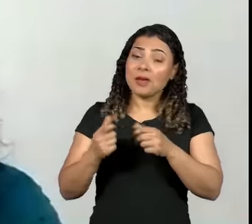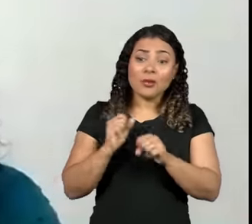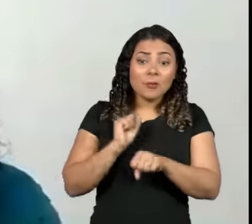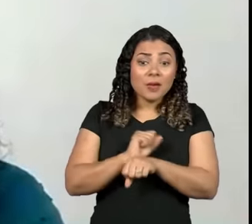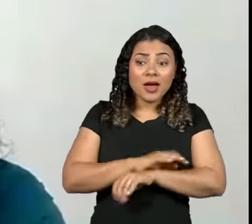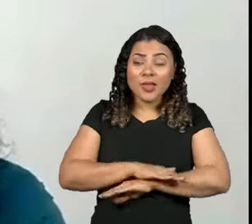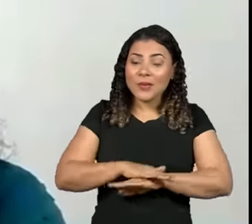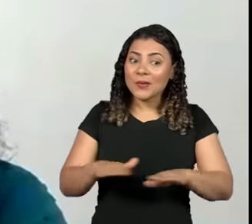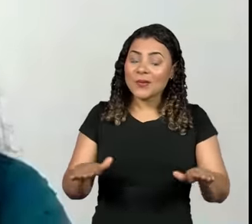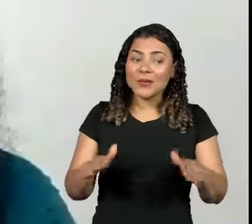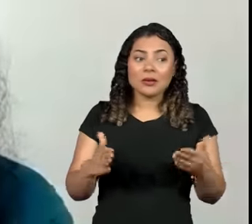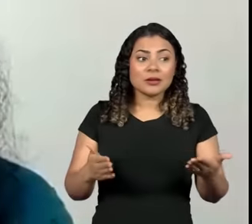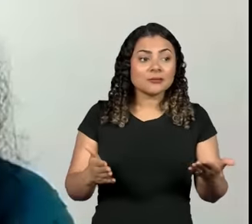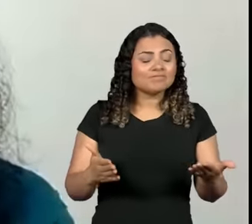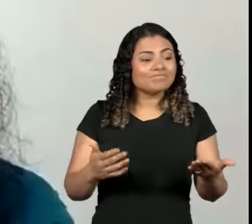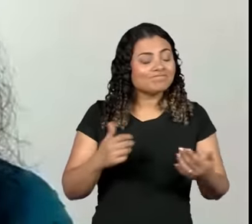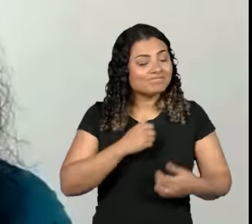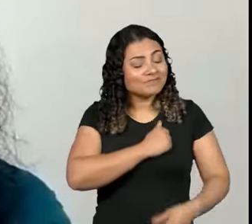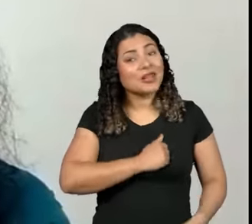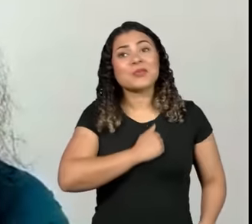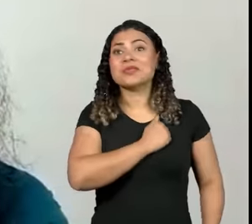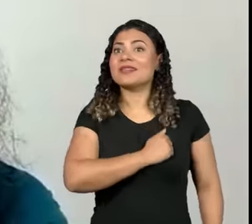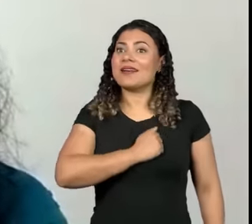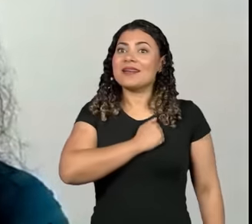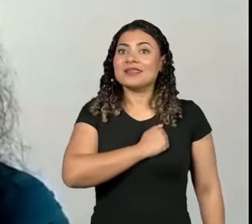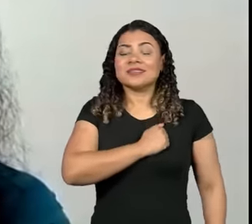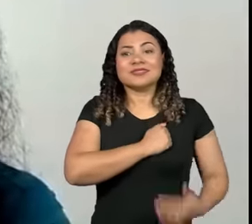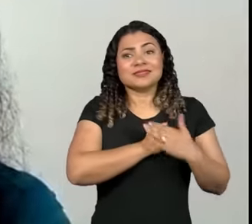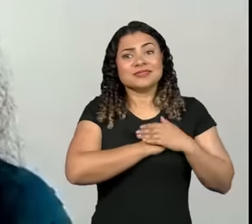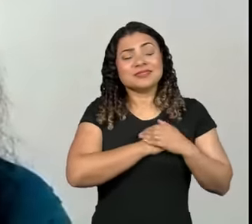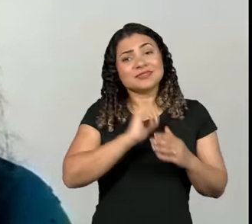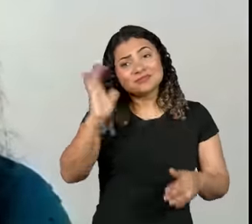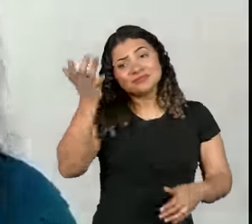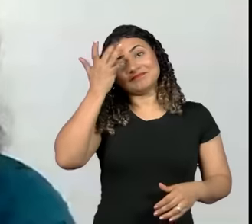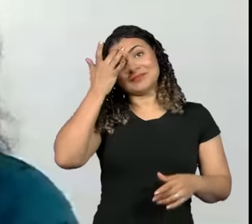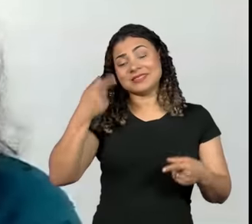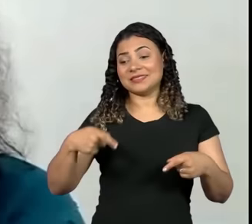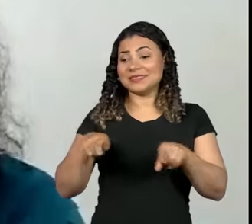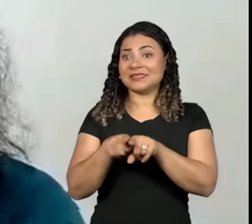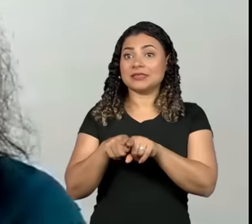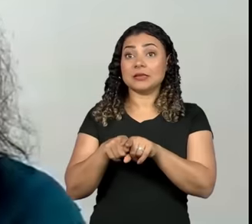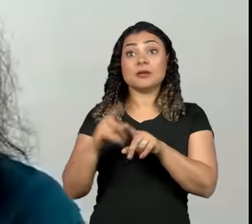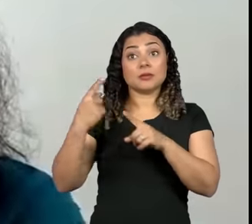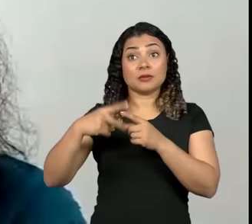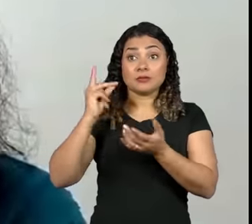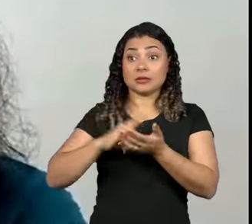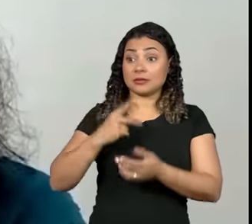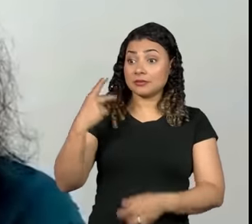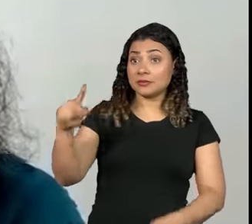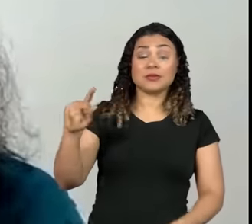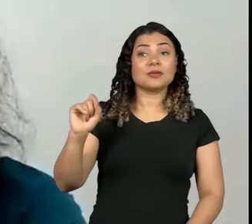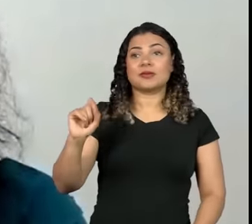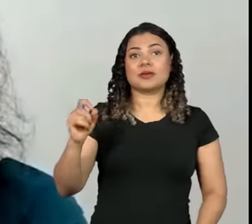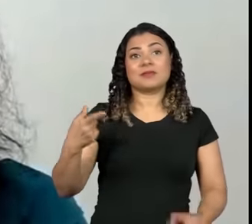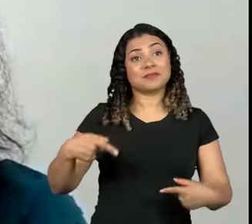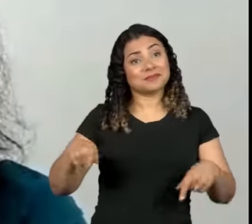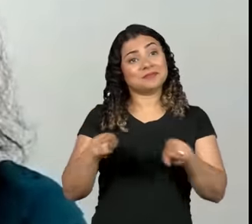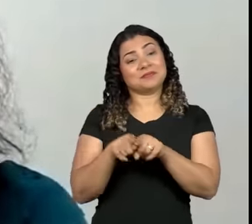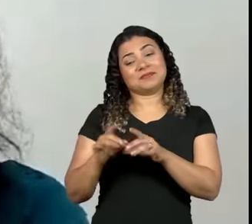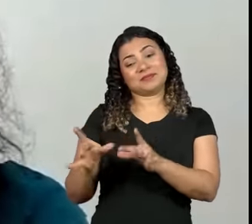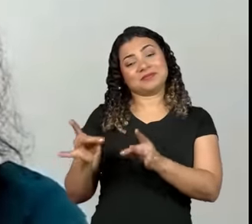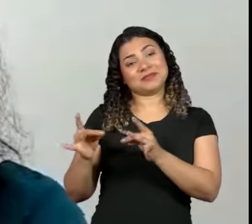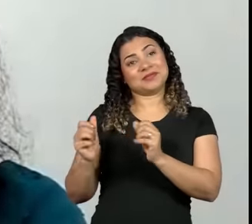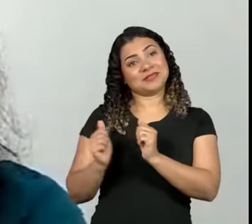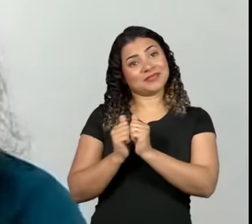mais, né? Dessas coisas que marcam, né, dessas parcerias, porque ele foi realmente o maior partner que eu